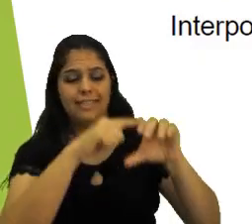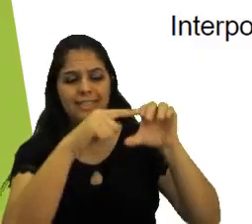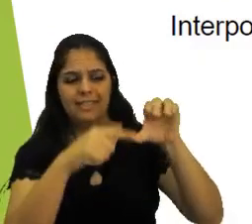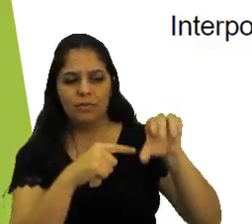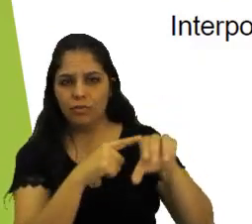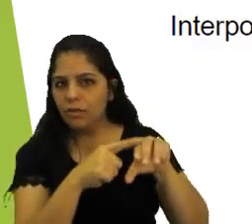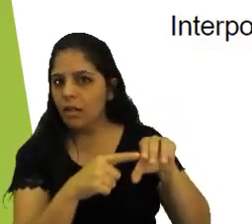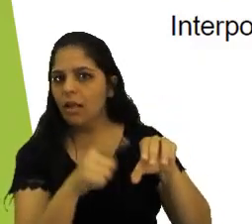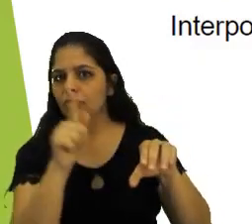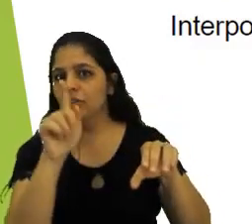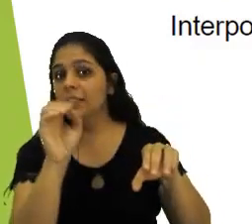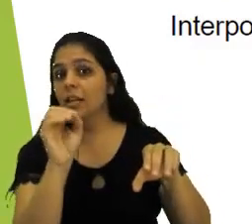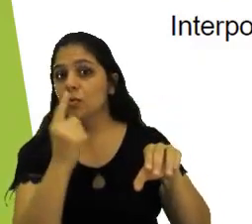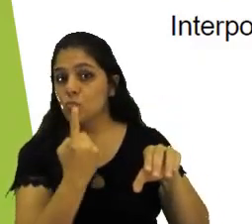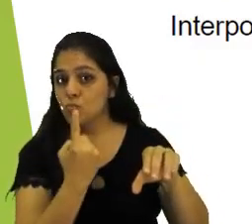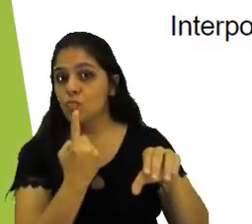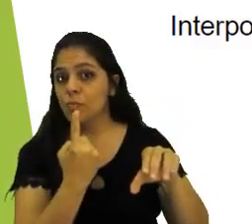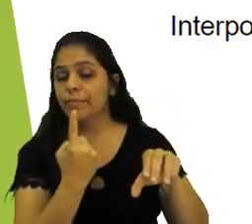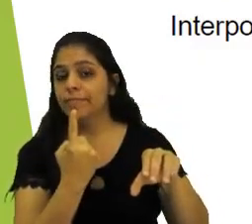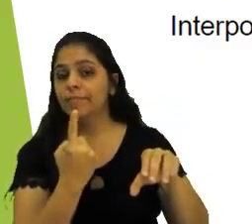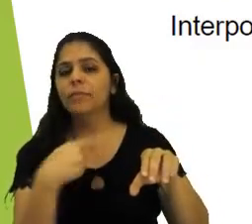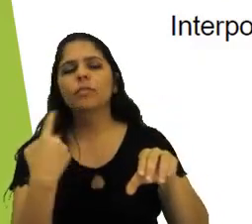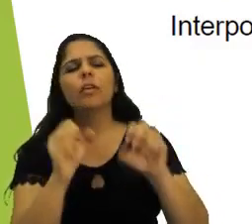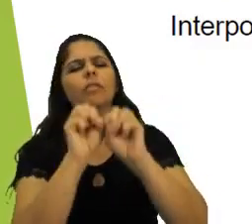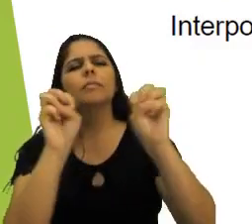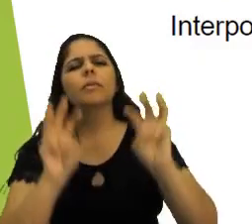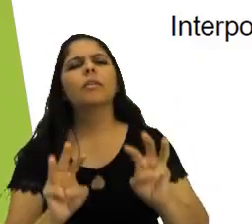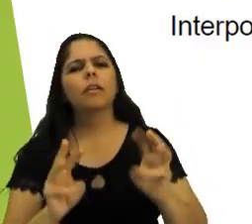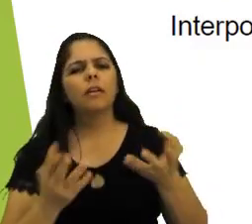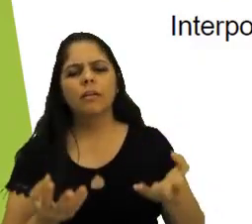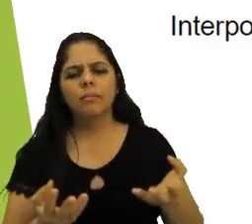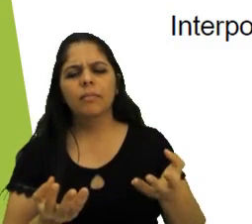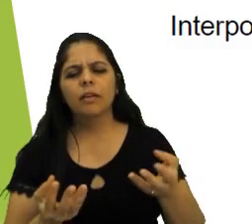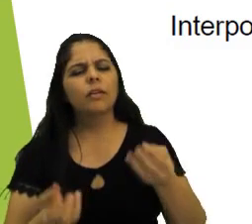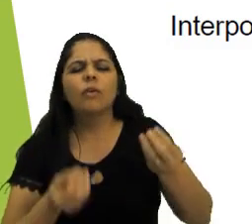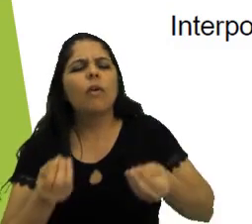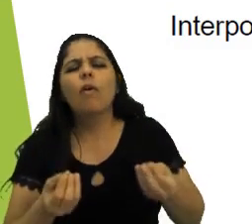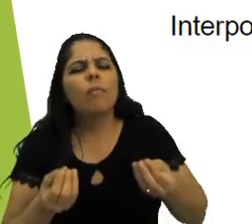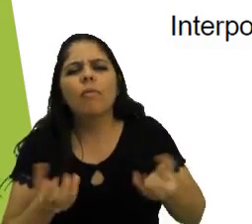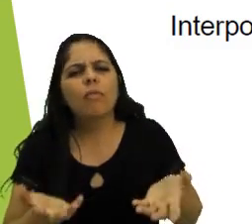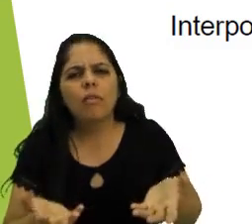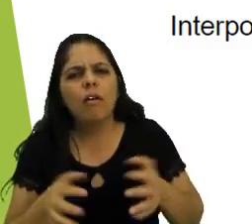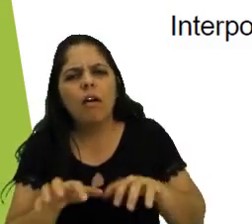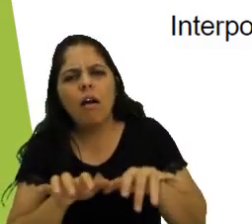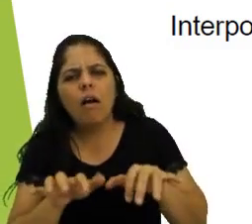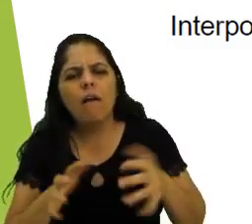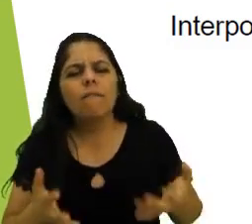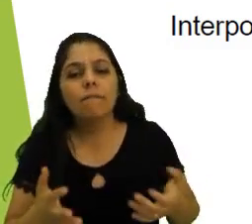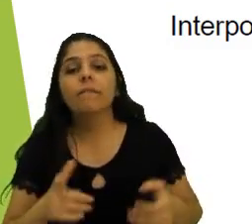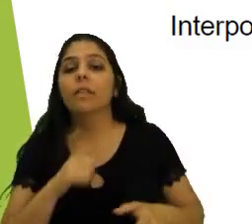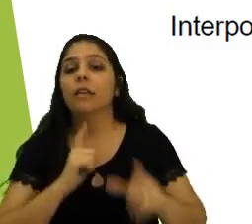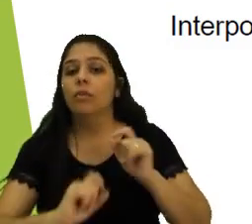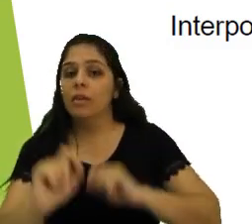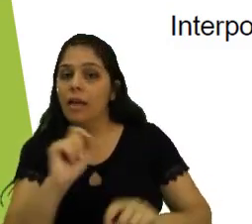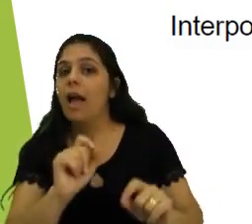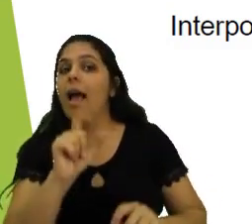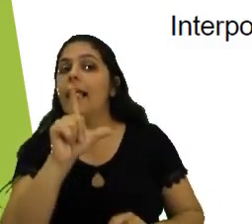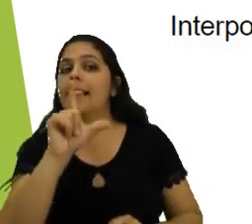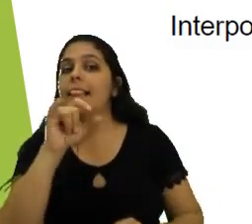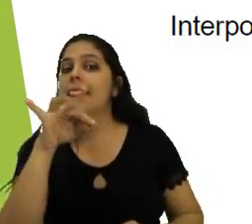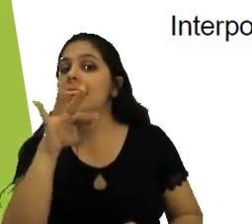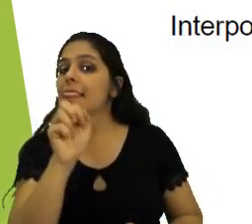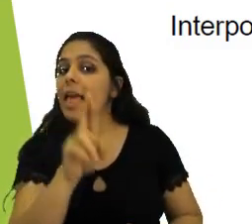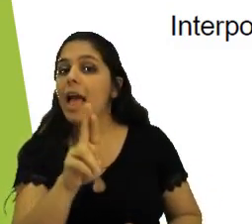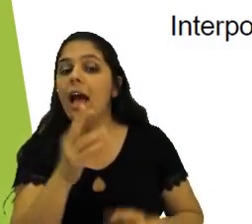G01, o nosso programa ele vai ser descrito da seguinte forma, né? Então, eu vou ter a interpolação linear, vai ser seguida do